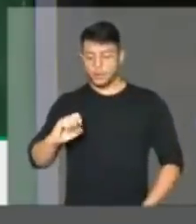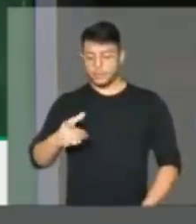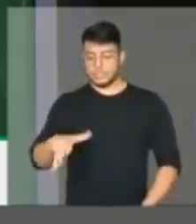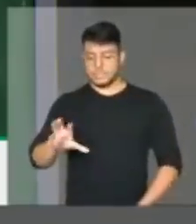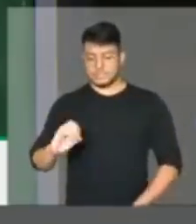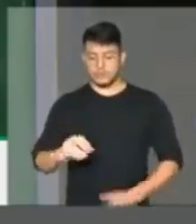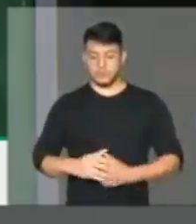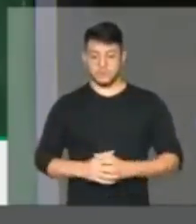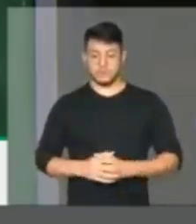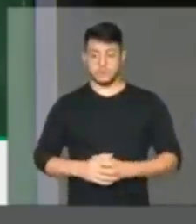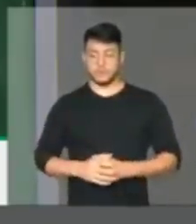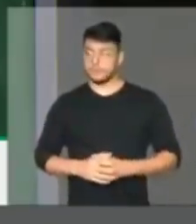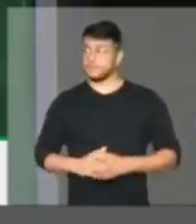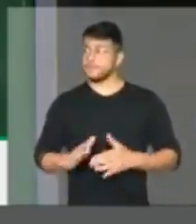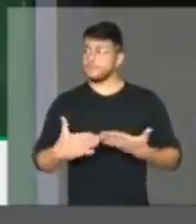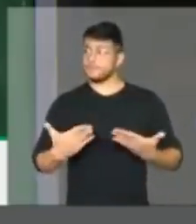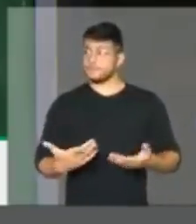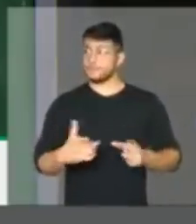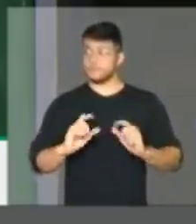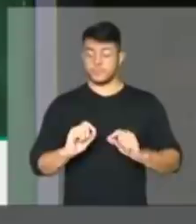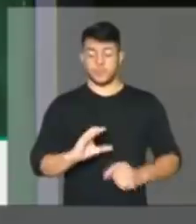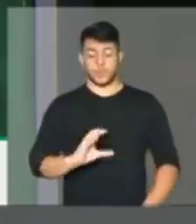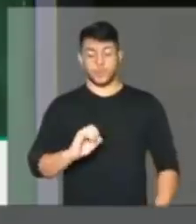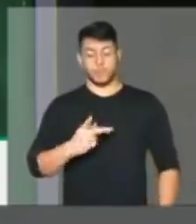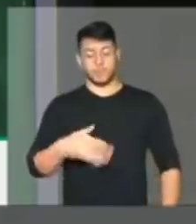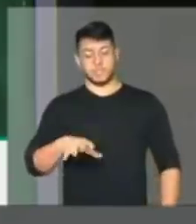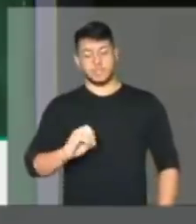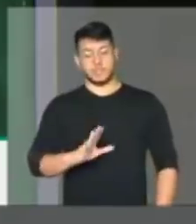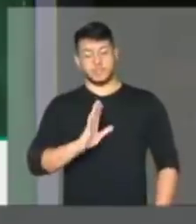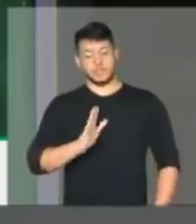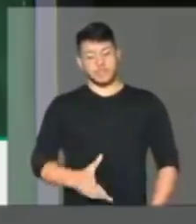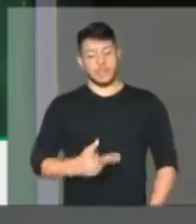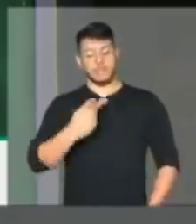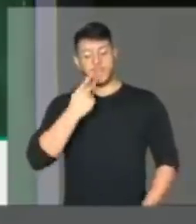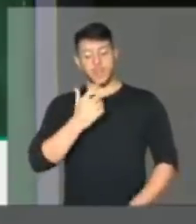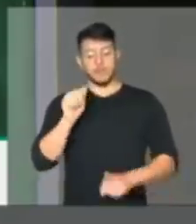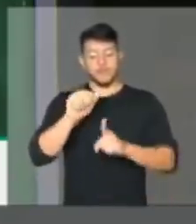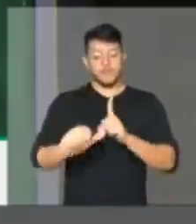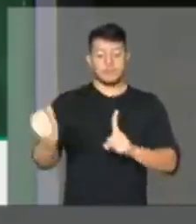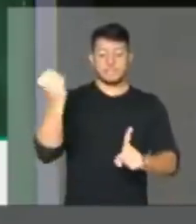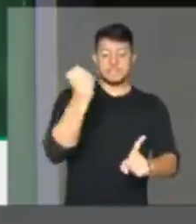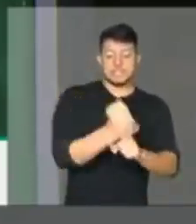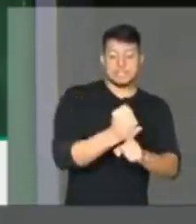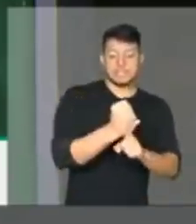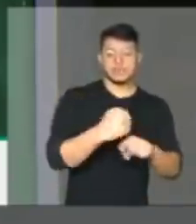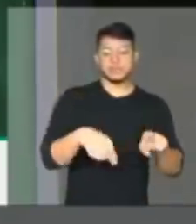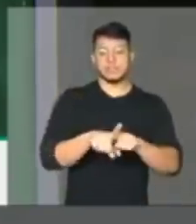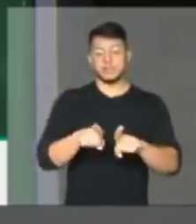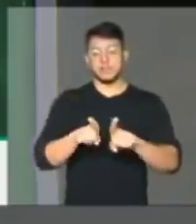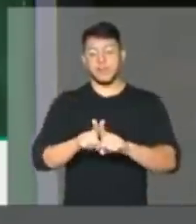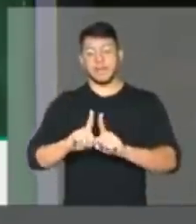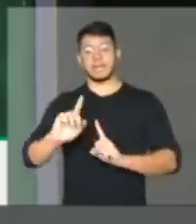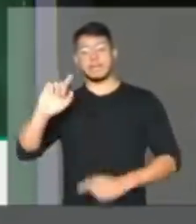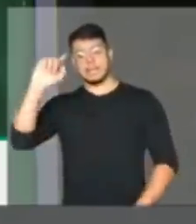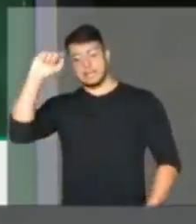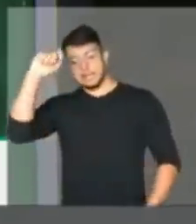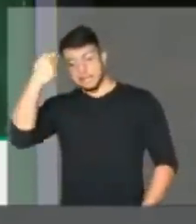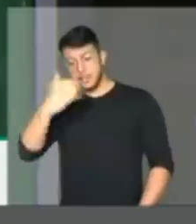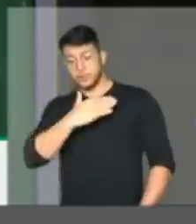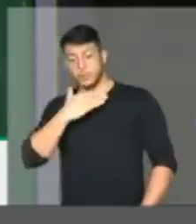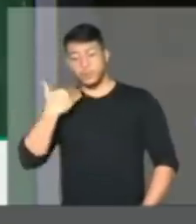isso, apesar da oposição falar tanto em feminicídio, em morte da juventude negra,